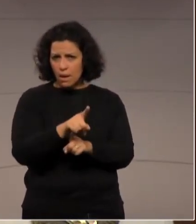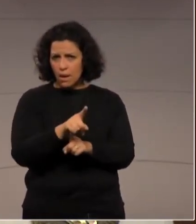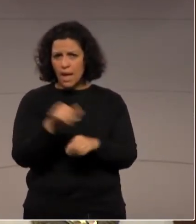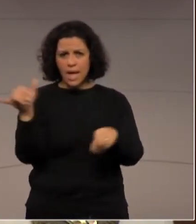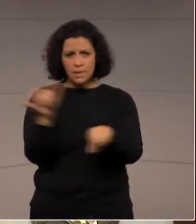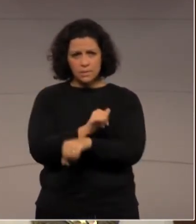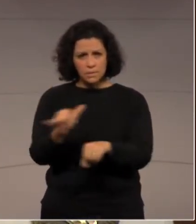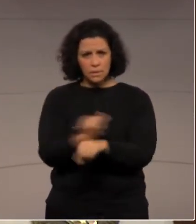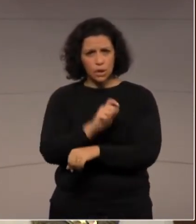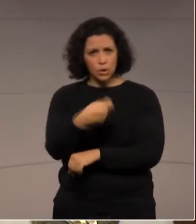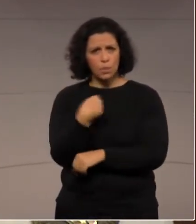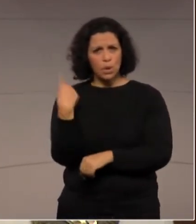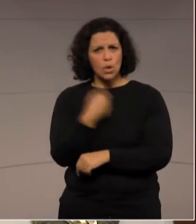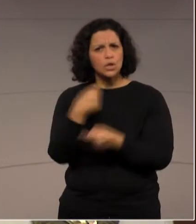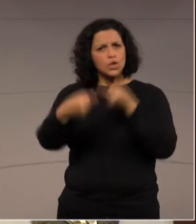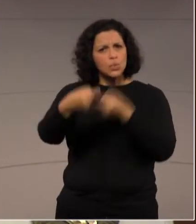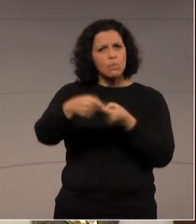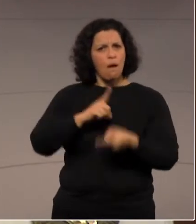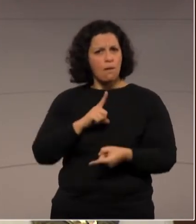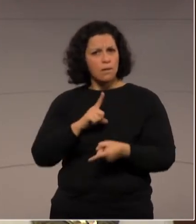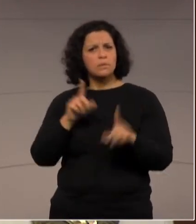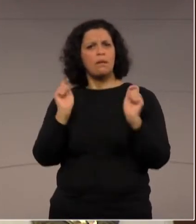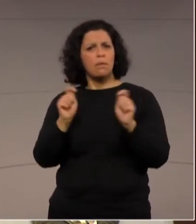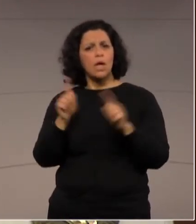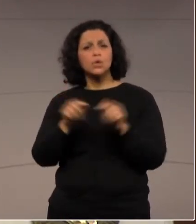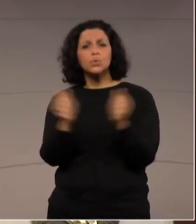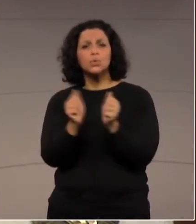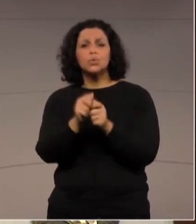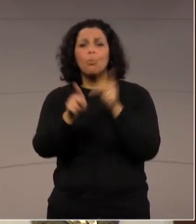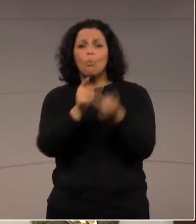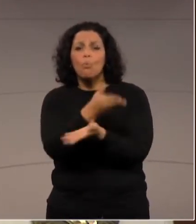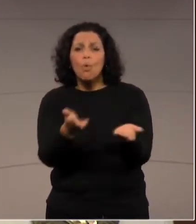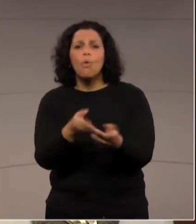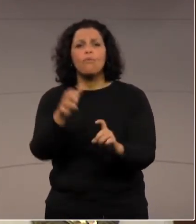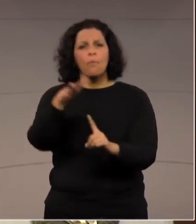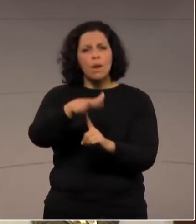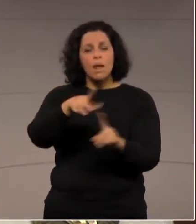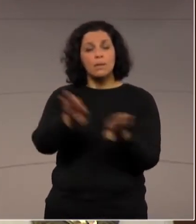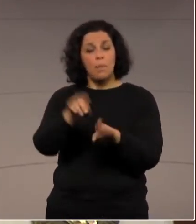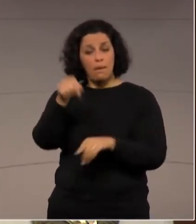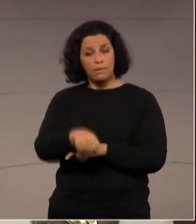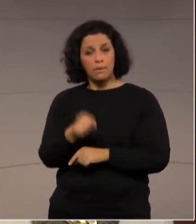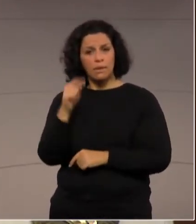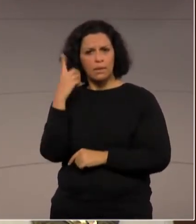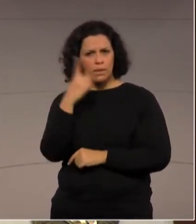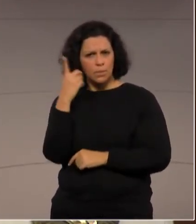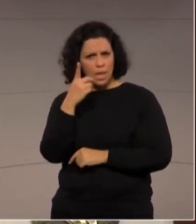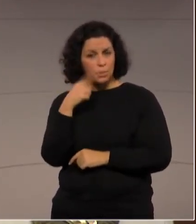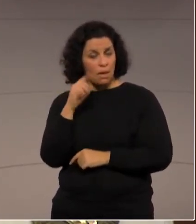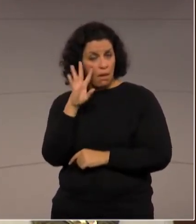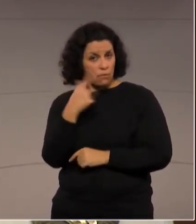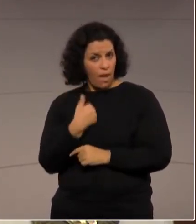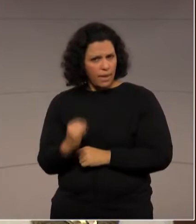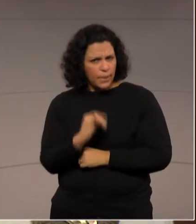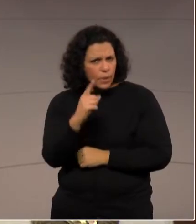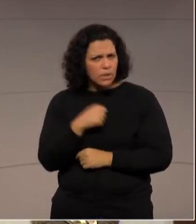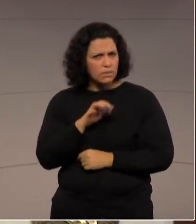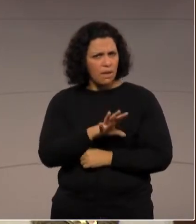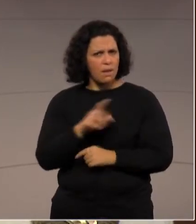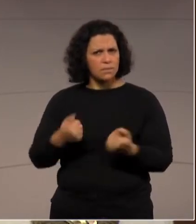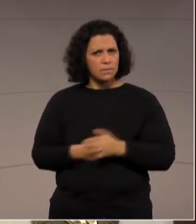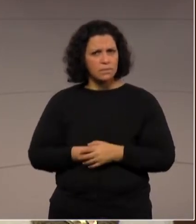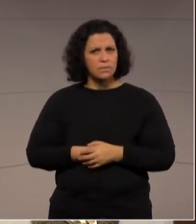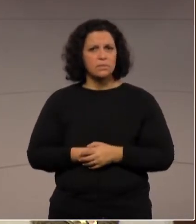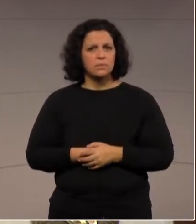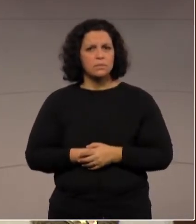estratégicos assim não deve ser discutido antes com a população e com essa casa é uma decisão importante dessa desse tamanho